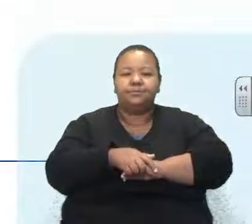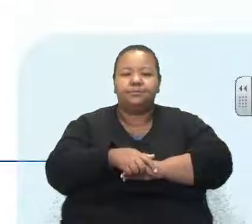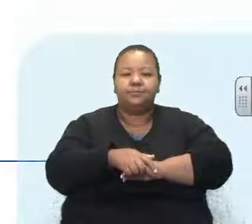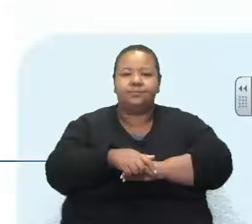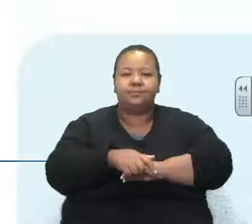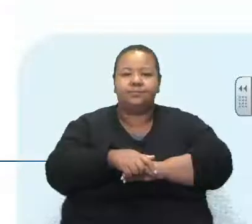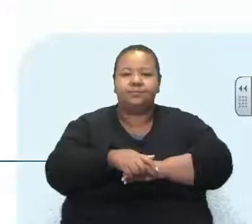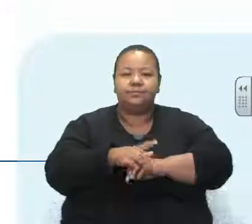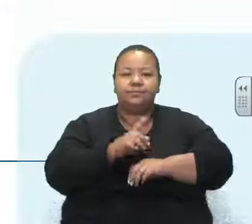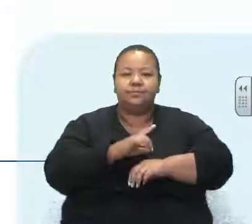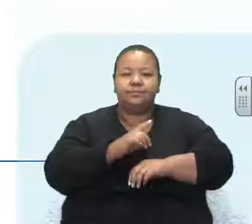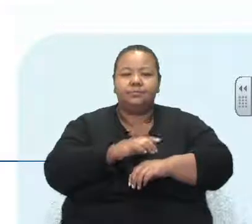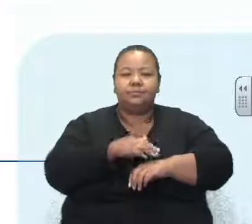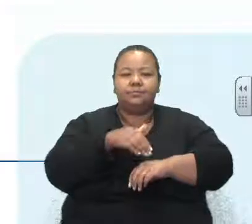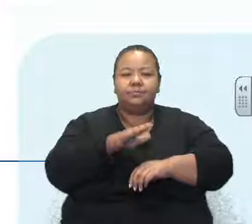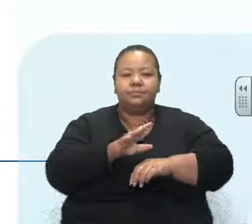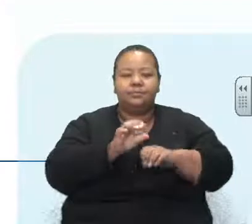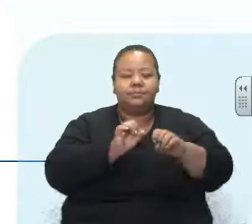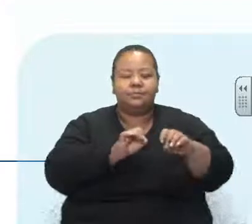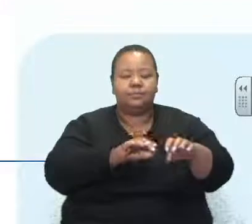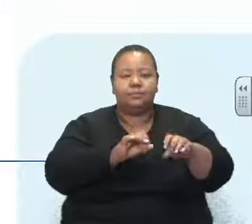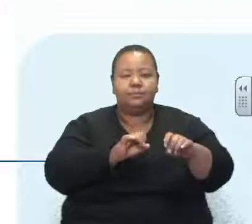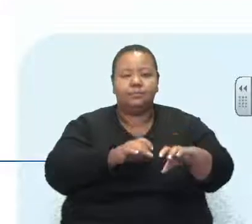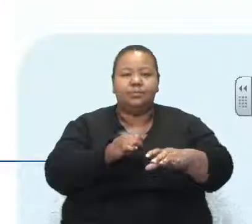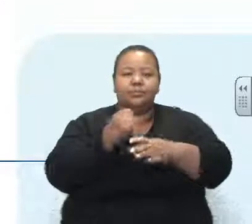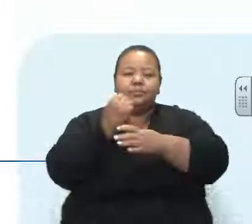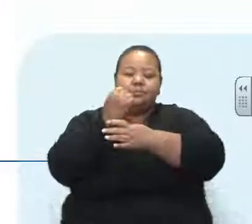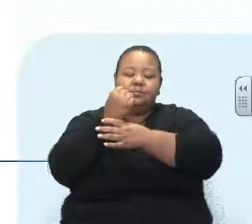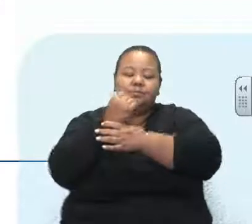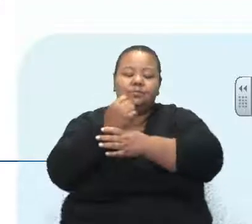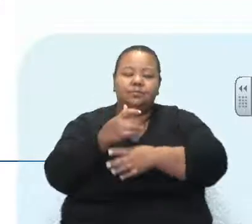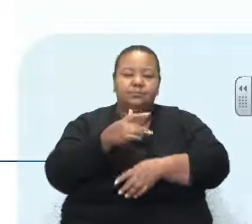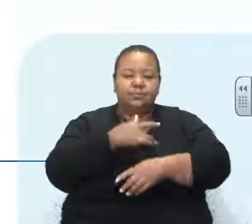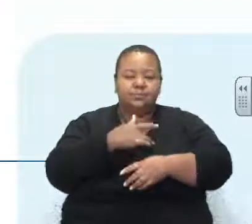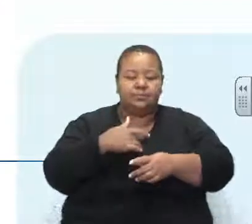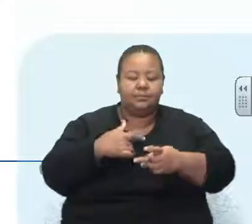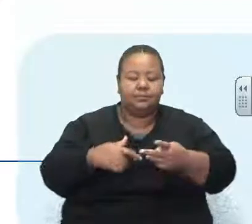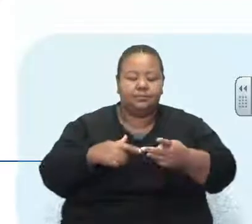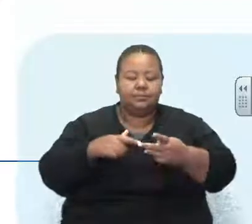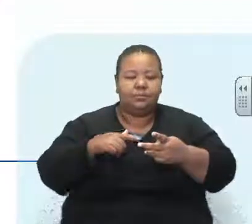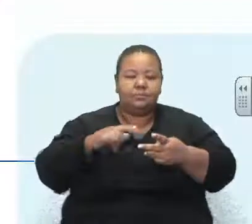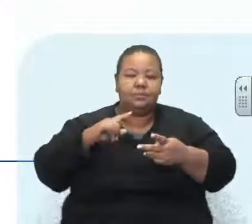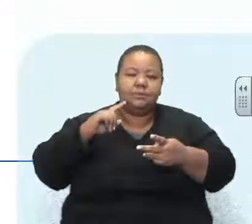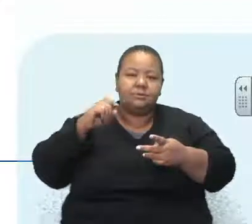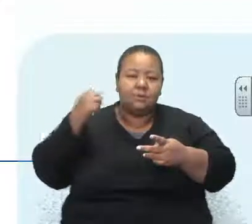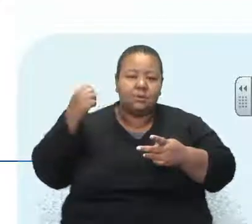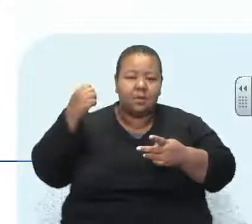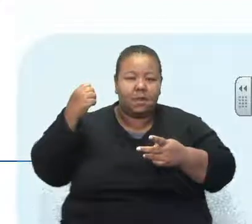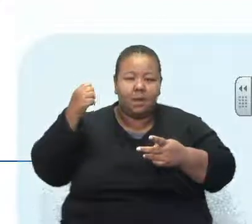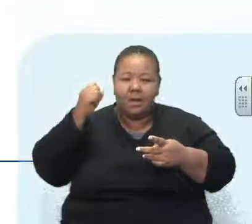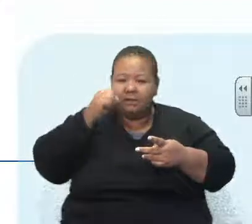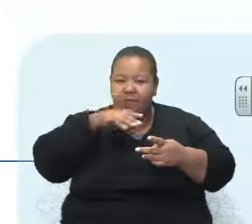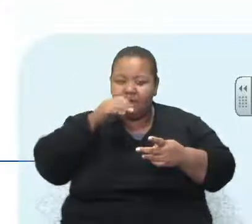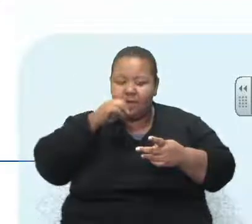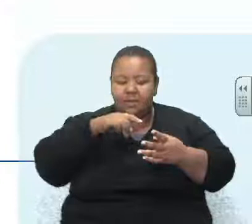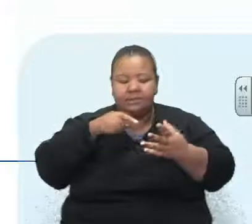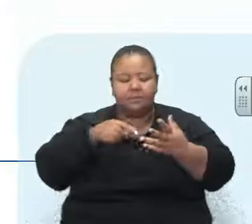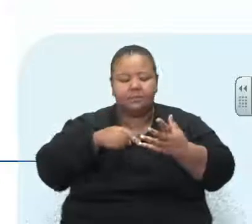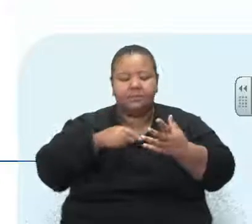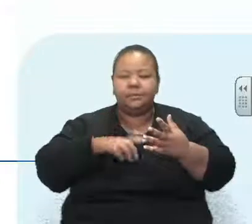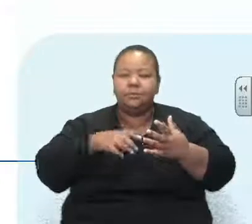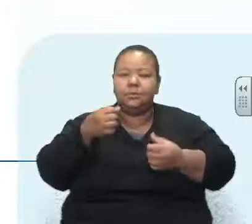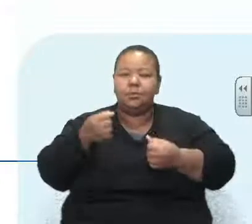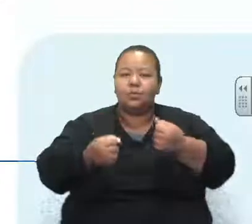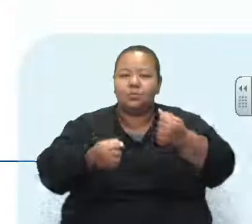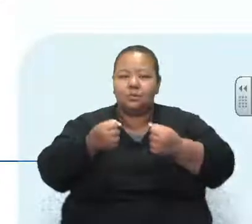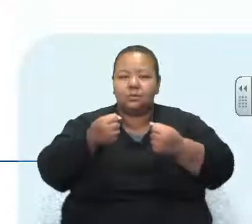mais relacionada à educação, à segurança, à saúde, à violência e temos que considerar o trânsito. Então, um